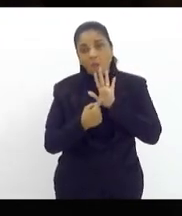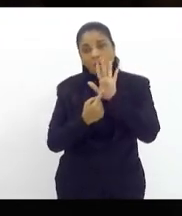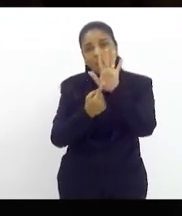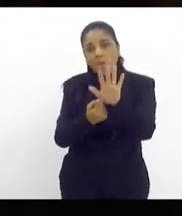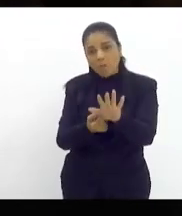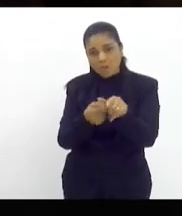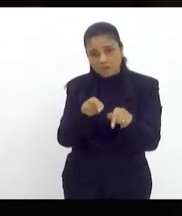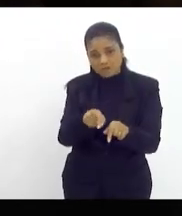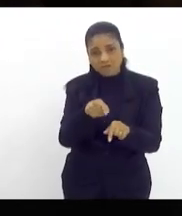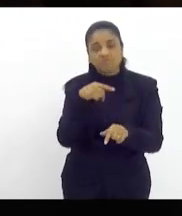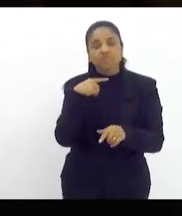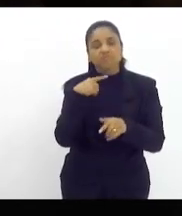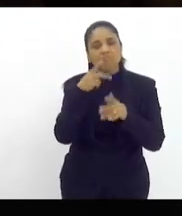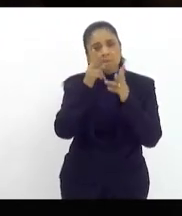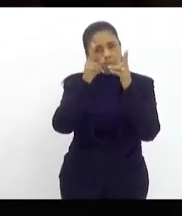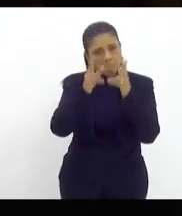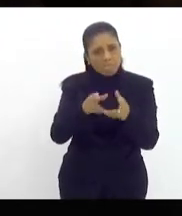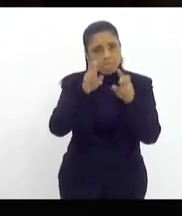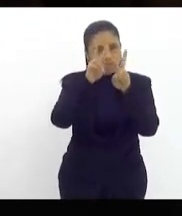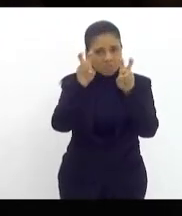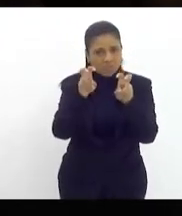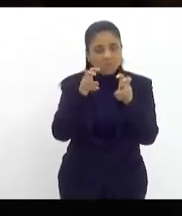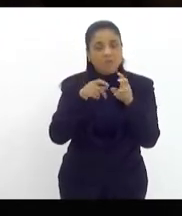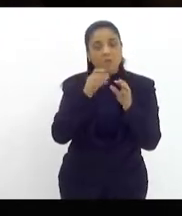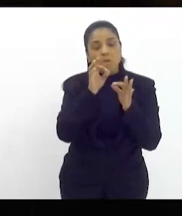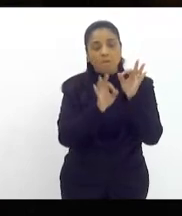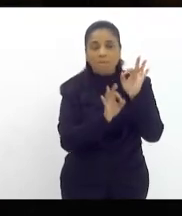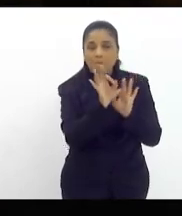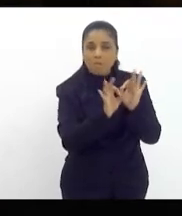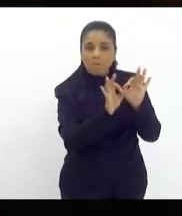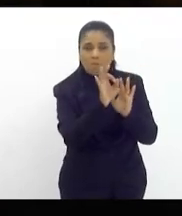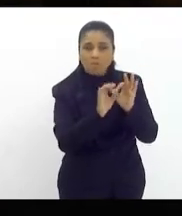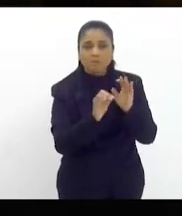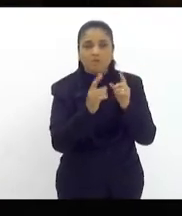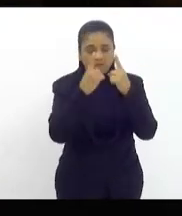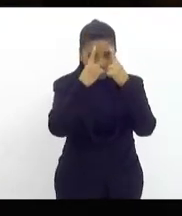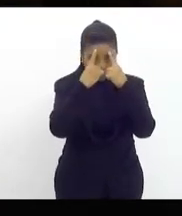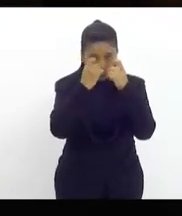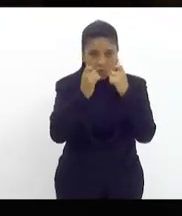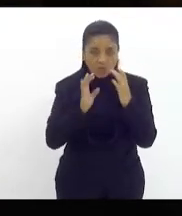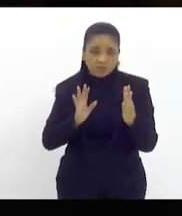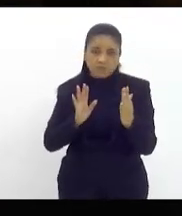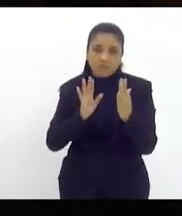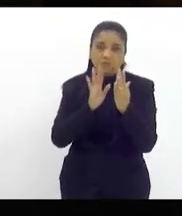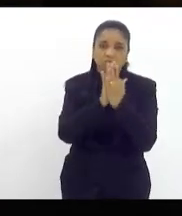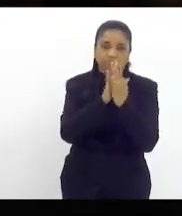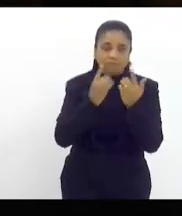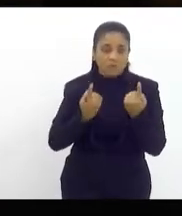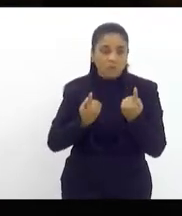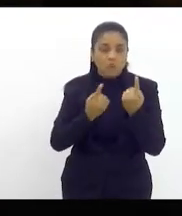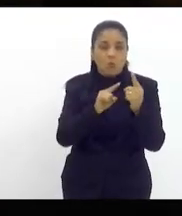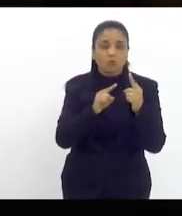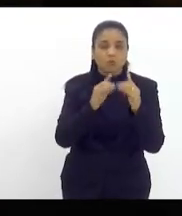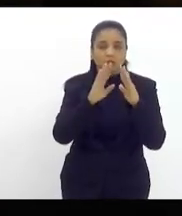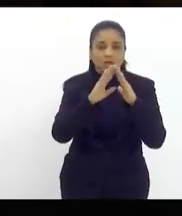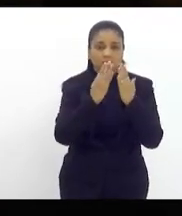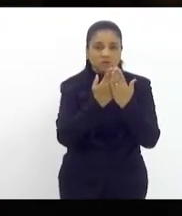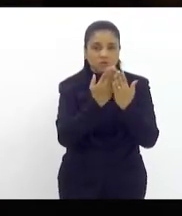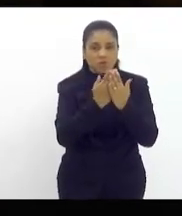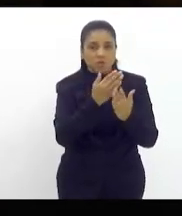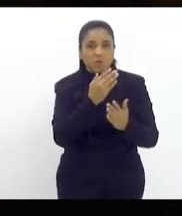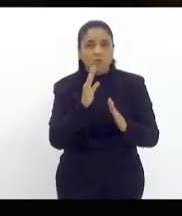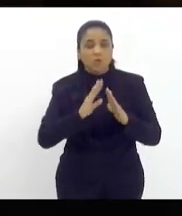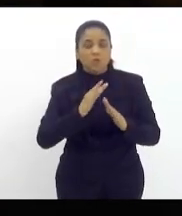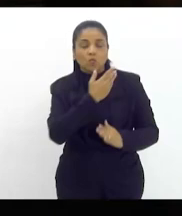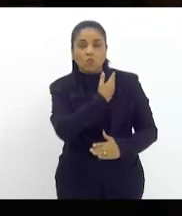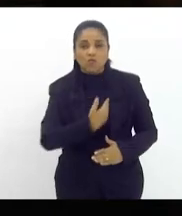também tratando disso que cria o programa de enfrentamento à violência contra a escola a ser instituído pelo governo